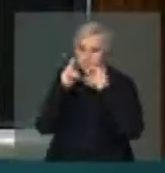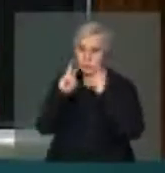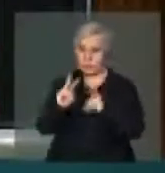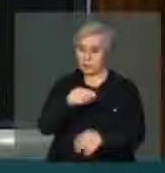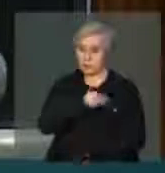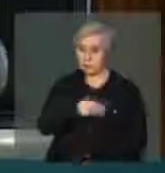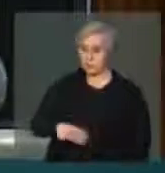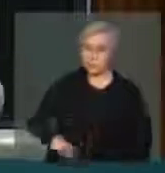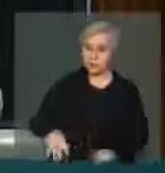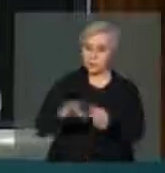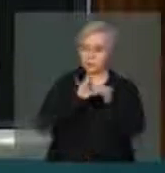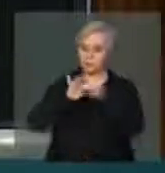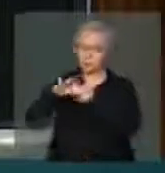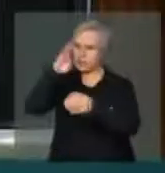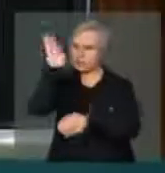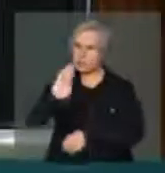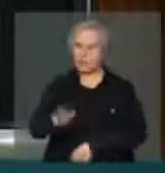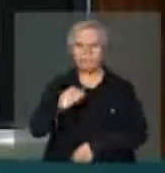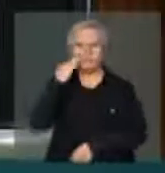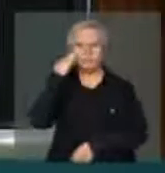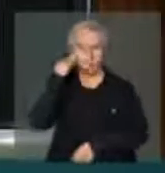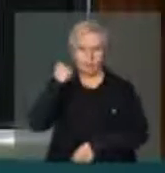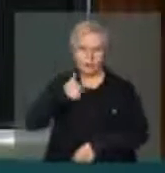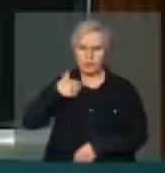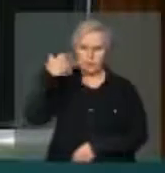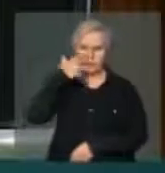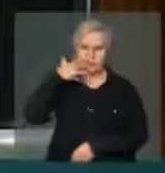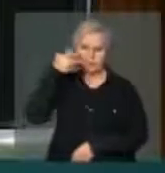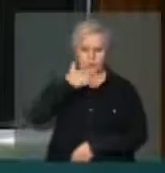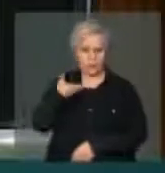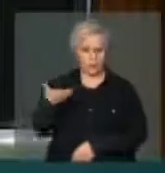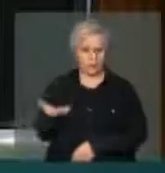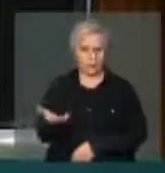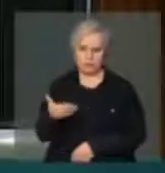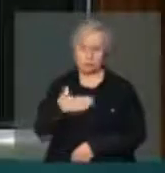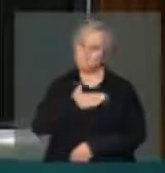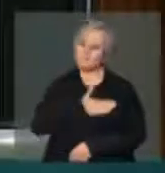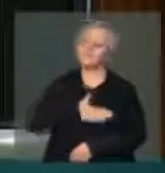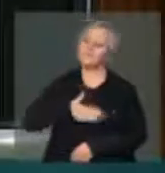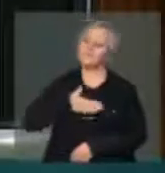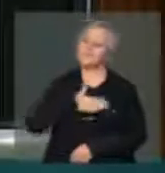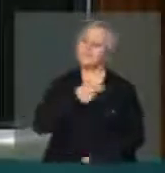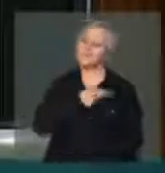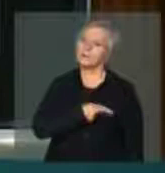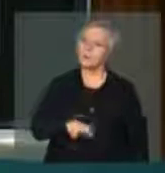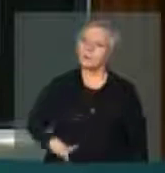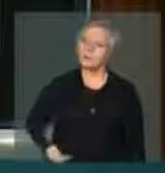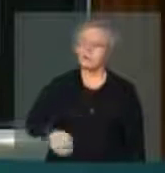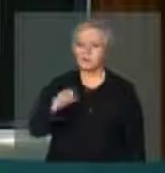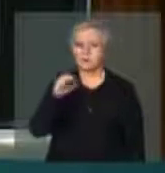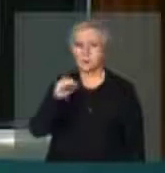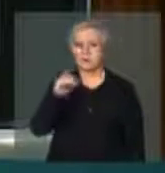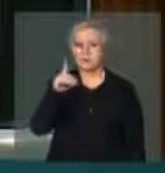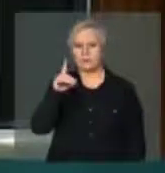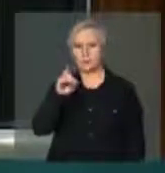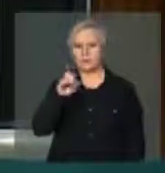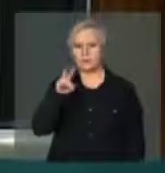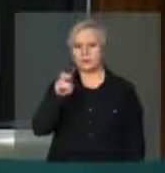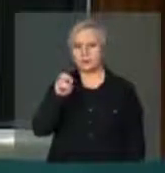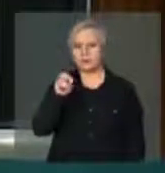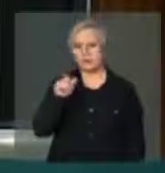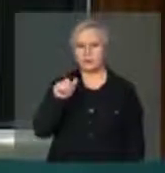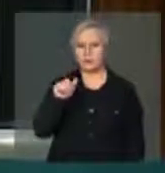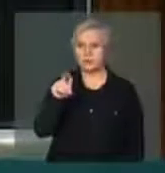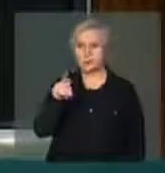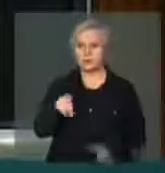Integração Nacional, que está sabendo que eu vou fazer esse pronunciamento, meu querido presidente da Codevasf, o